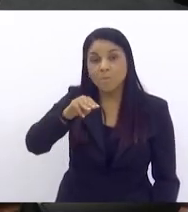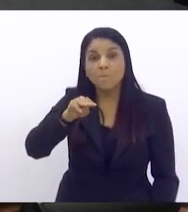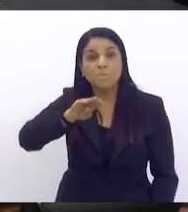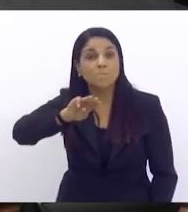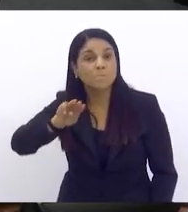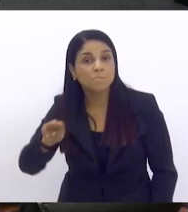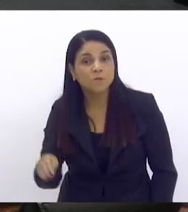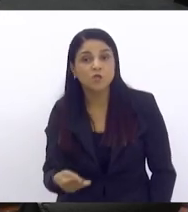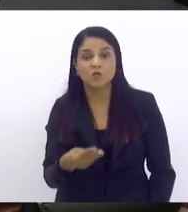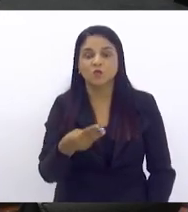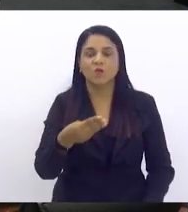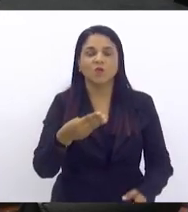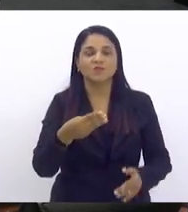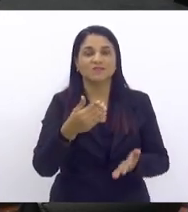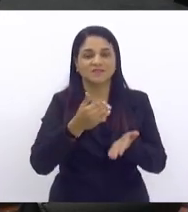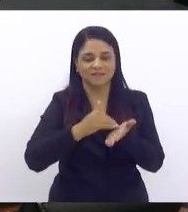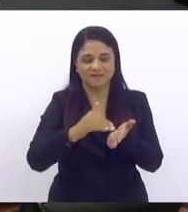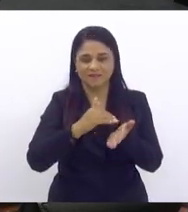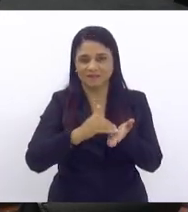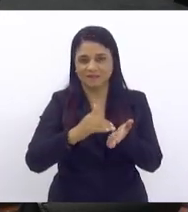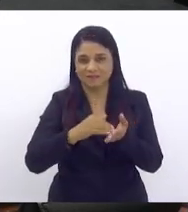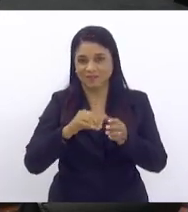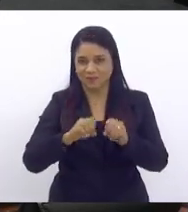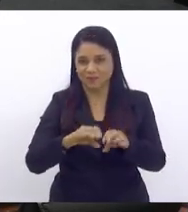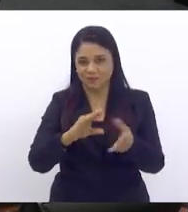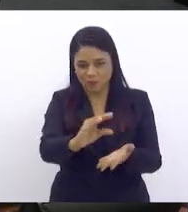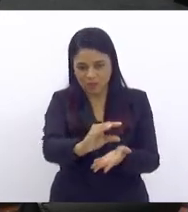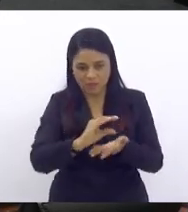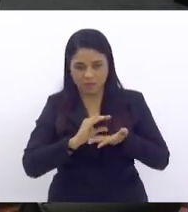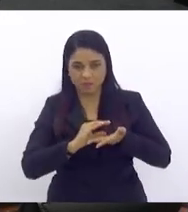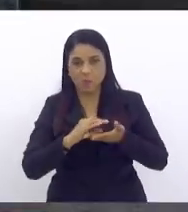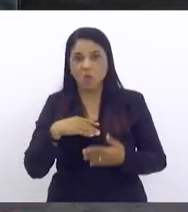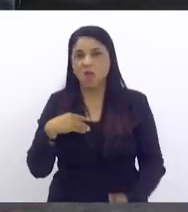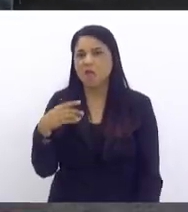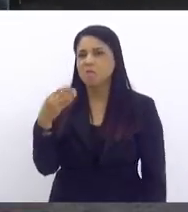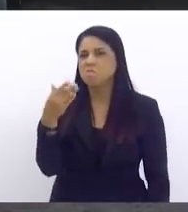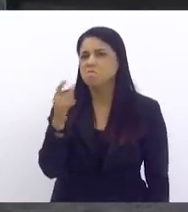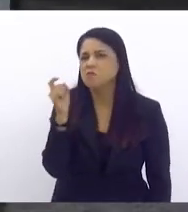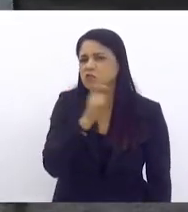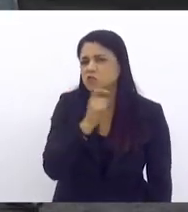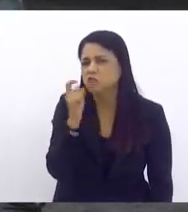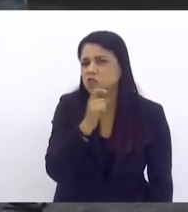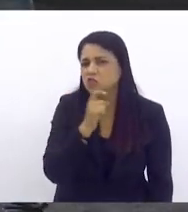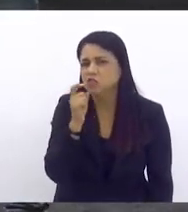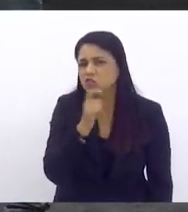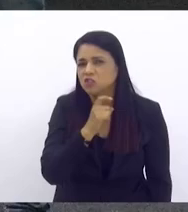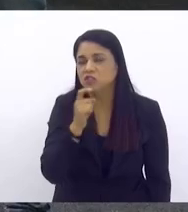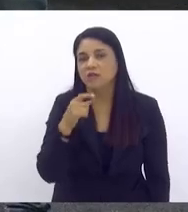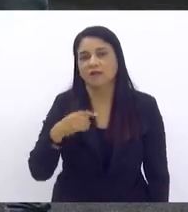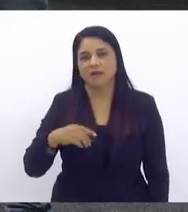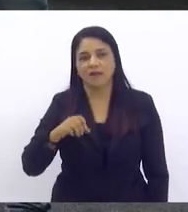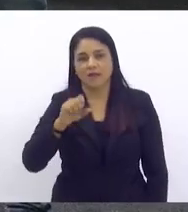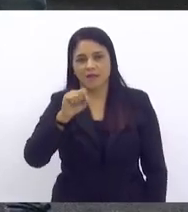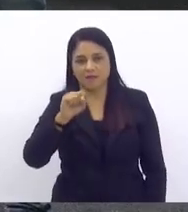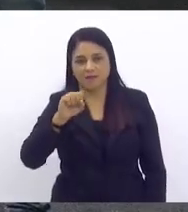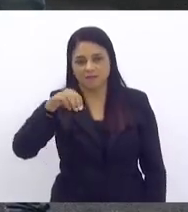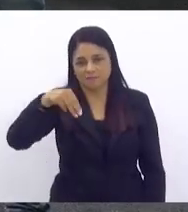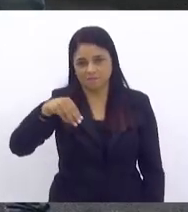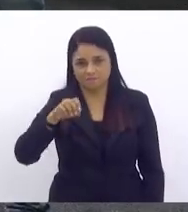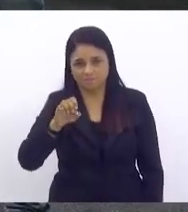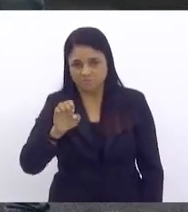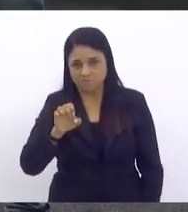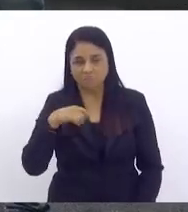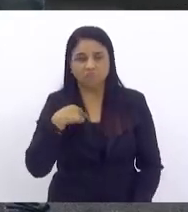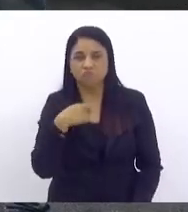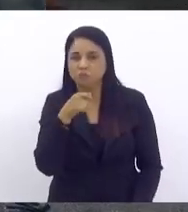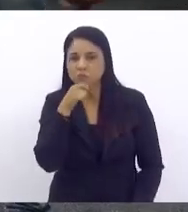Municipal de Educação. A afirmação é mentirosa diz que a SME não possui qualquer contrato